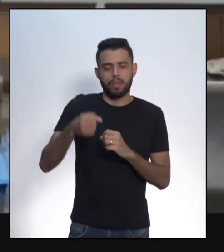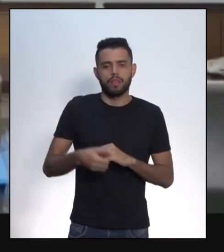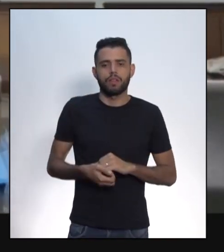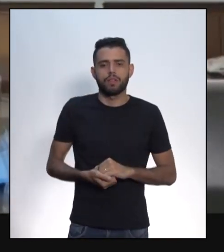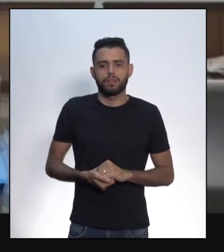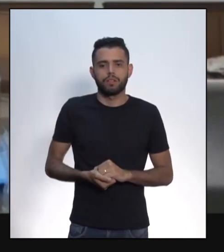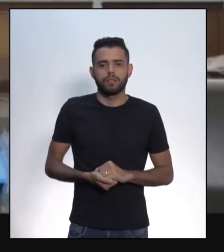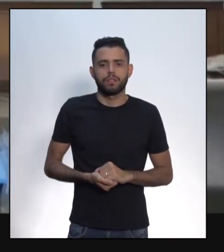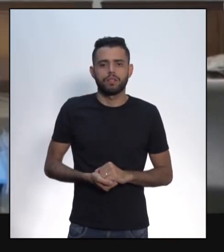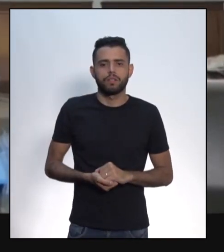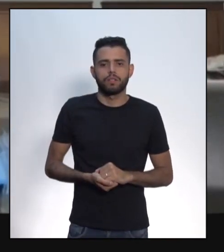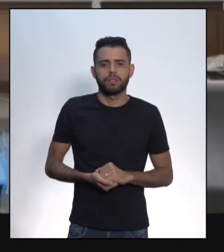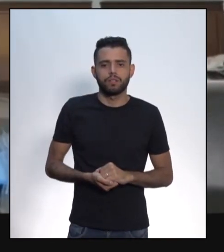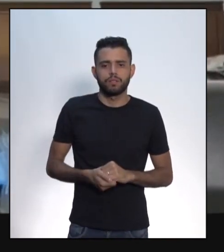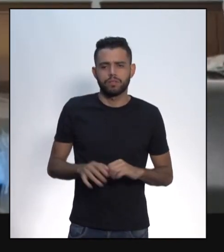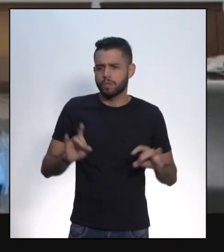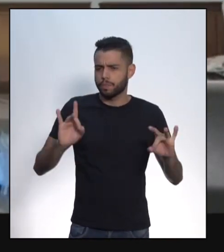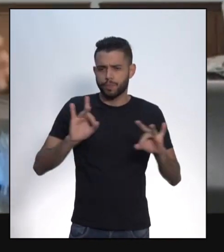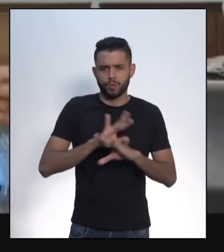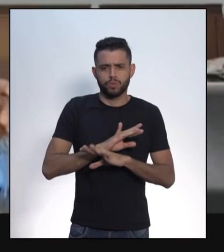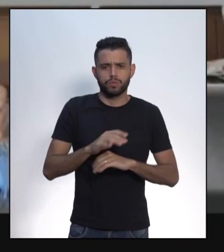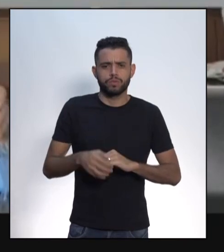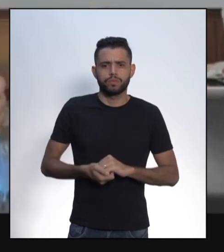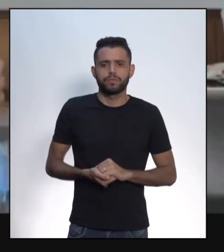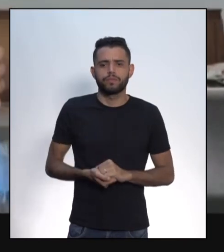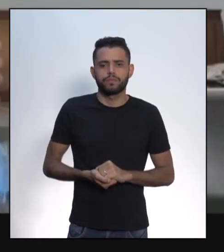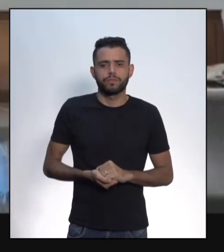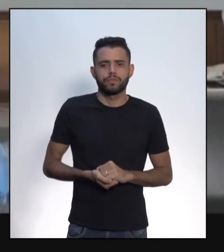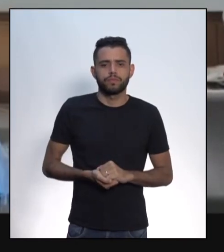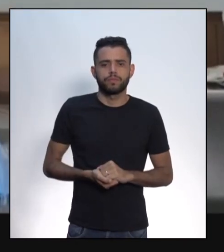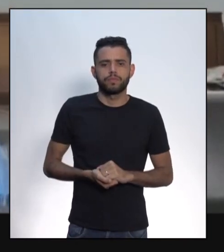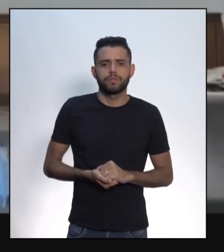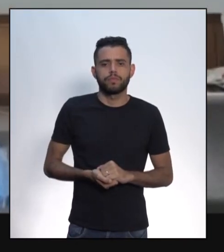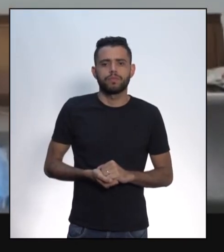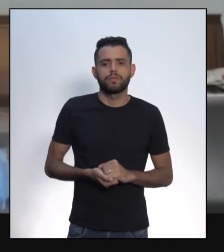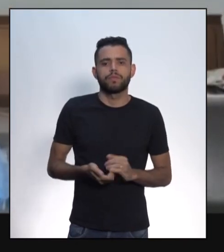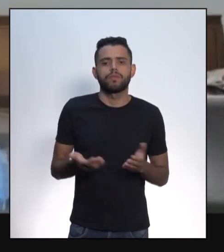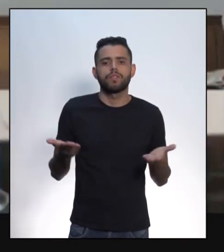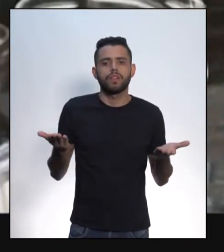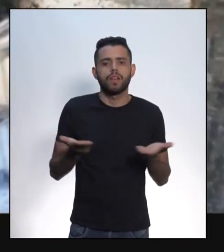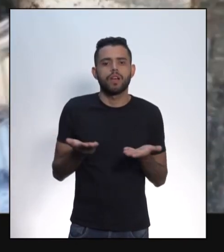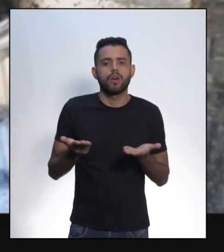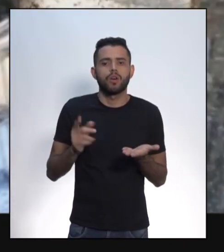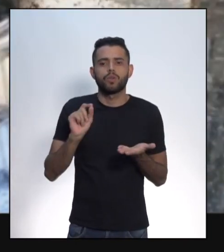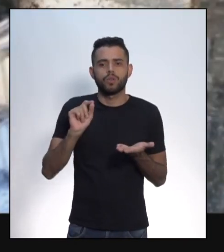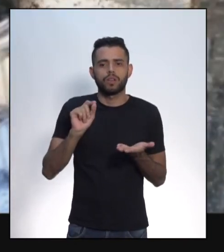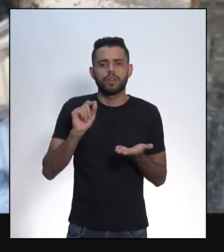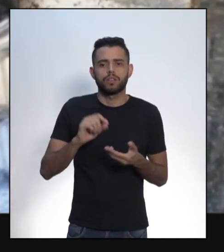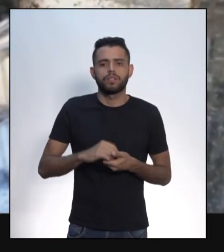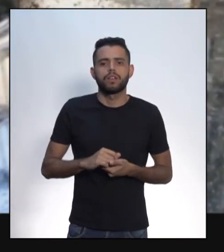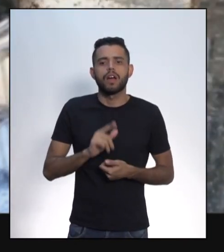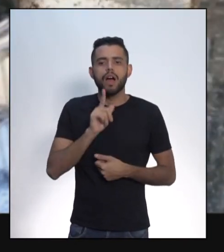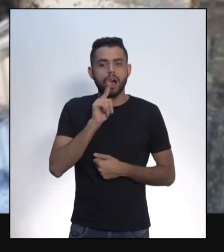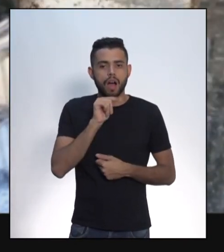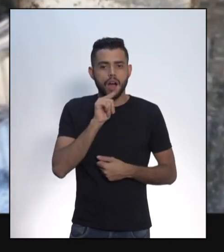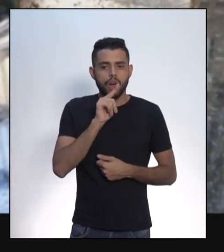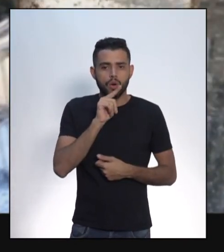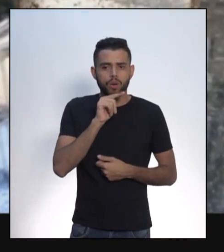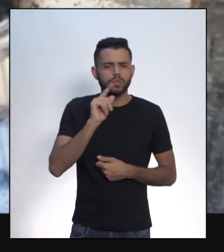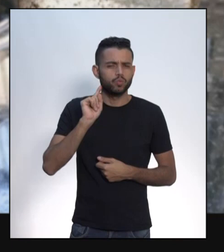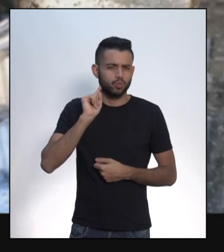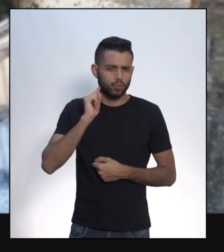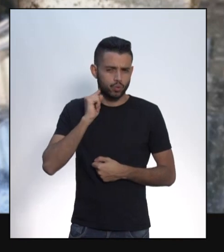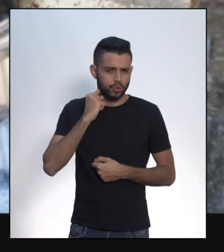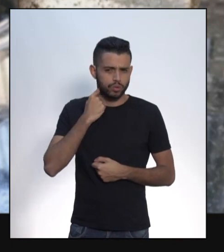Pronto. Está pronto o nosso filtro. Agora nós iremos pegar a água